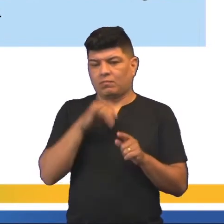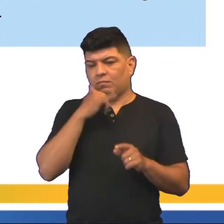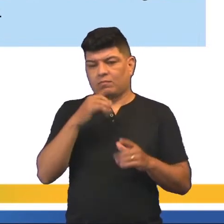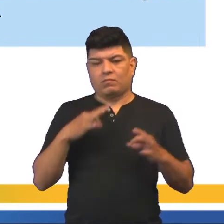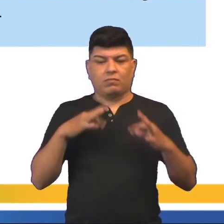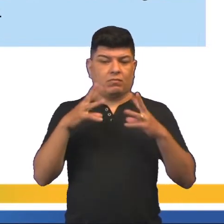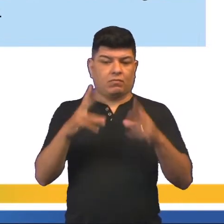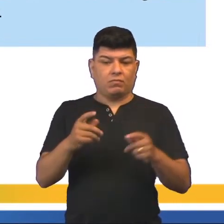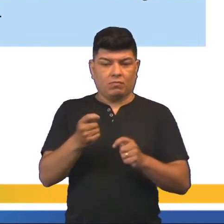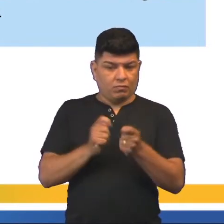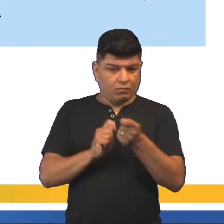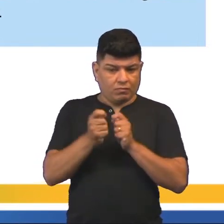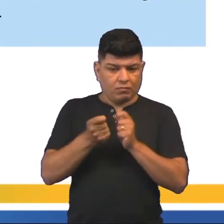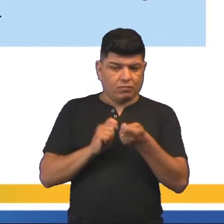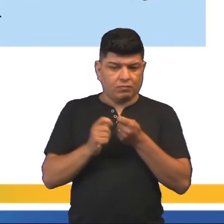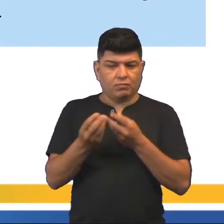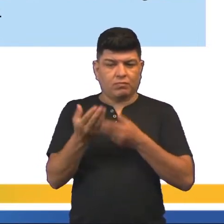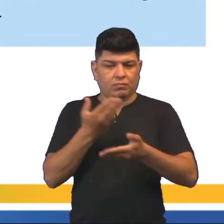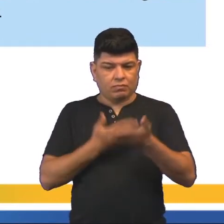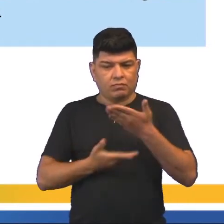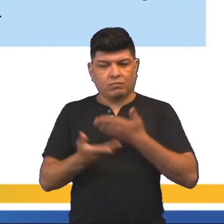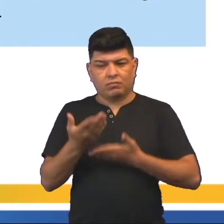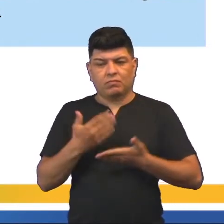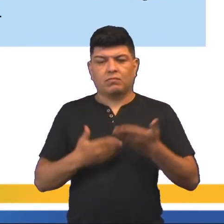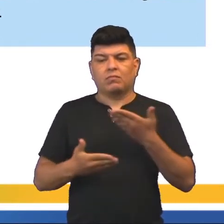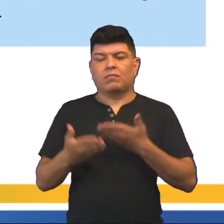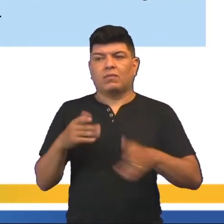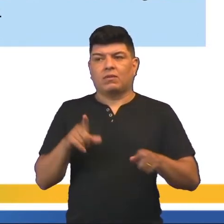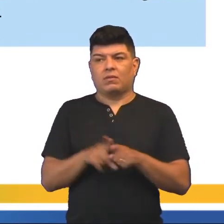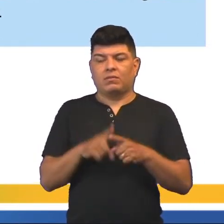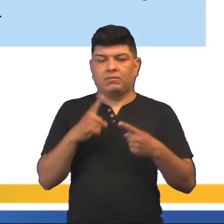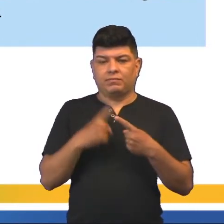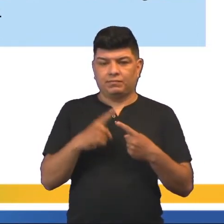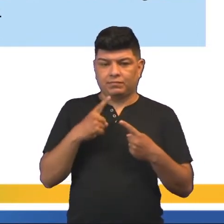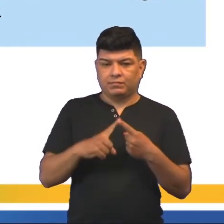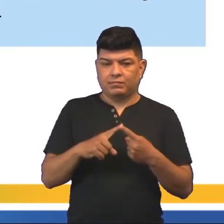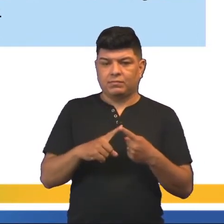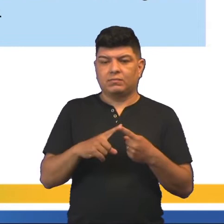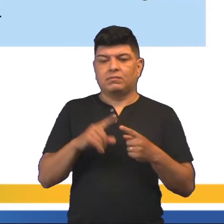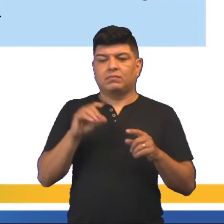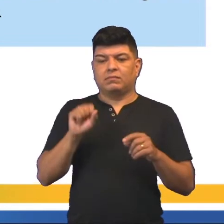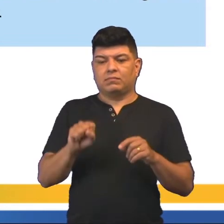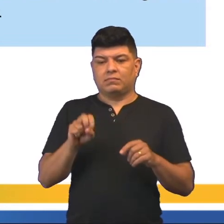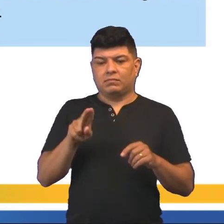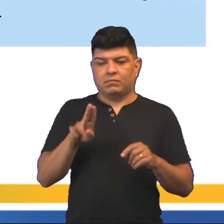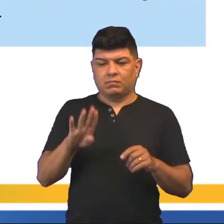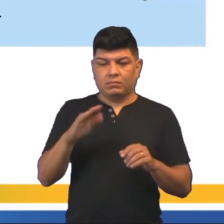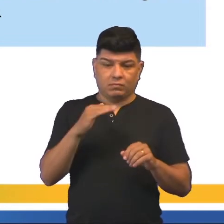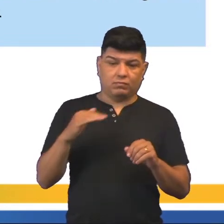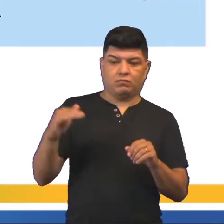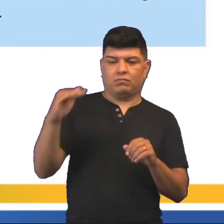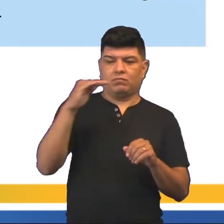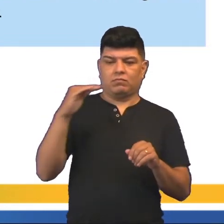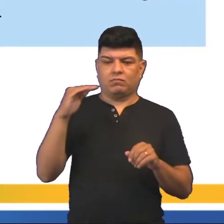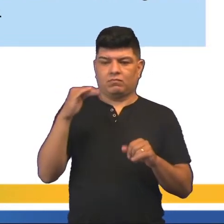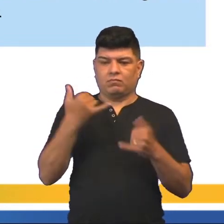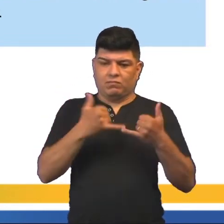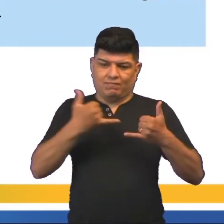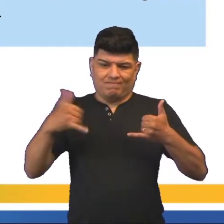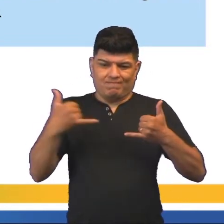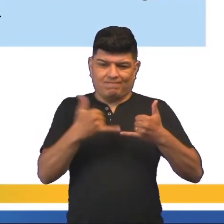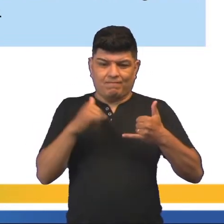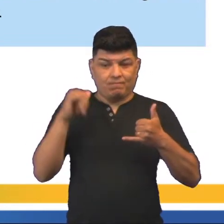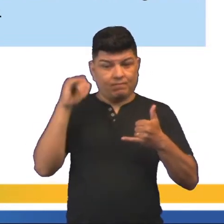ter todo um controle de como vai ser distribuído e tudo mais, porque essas subestações vão elevar a tensão da corrente